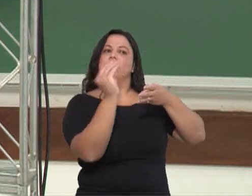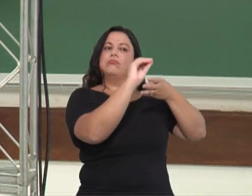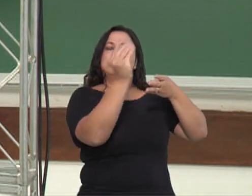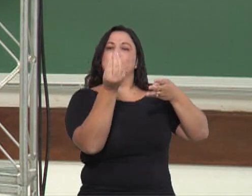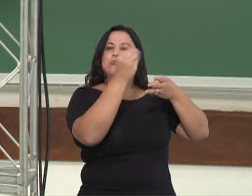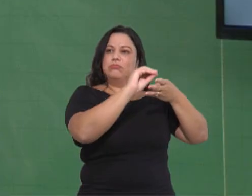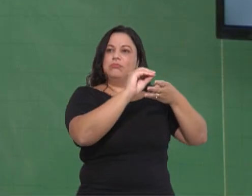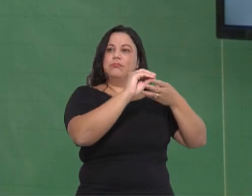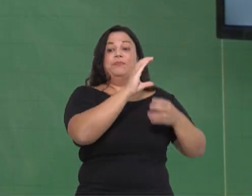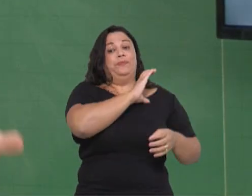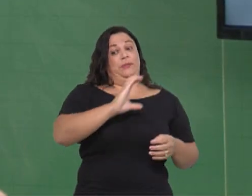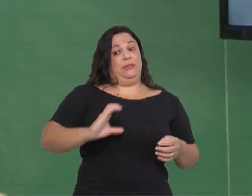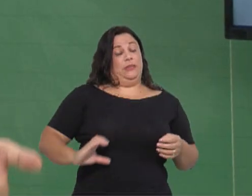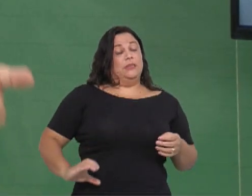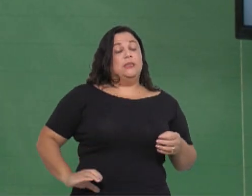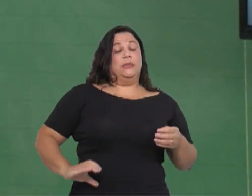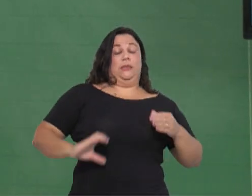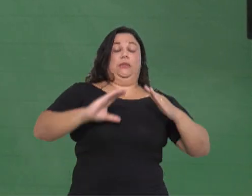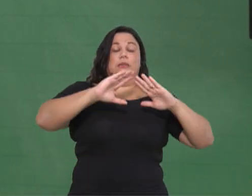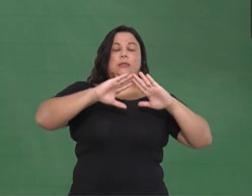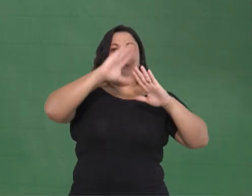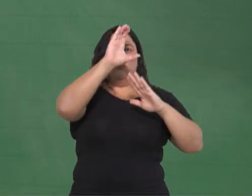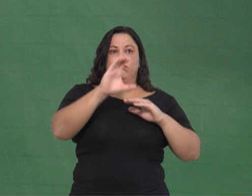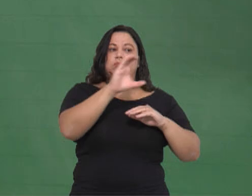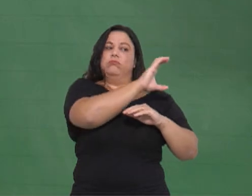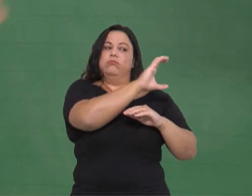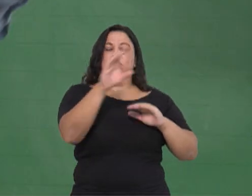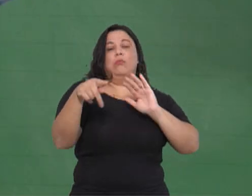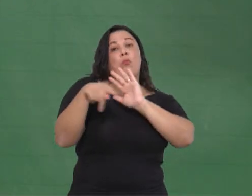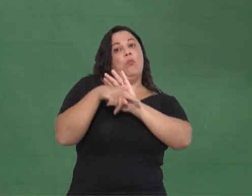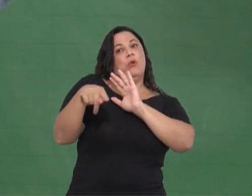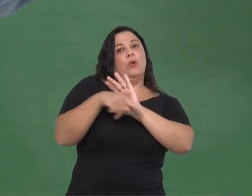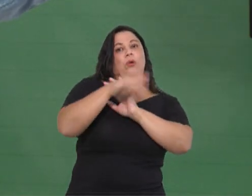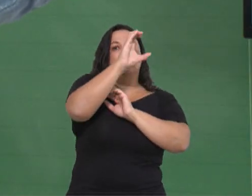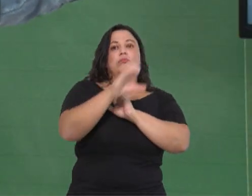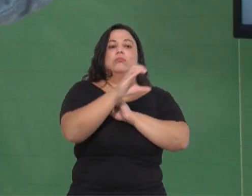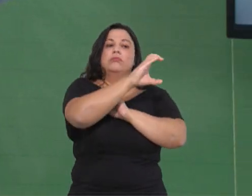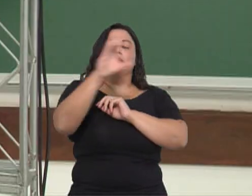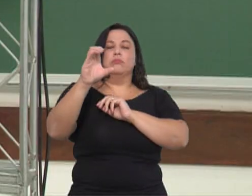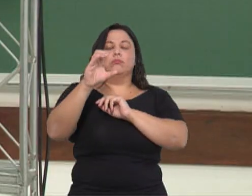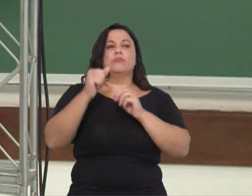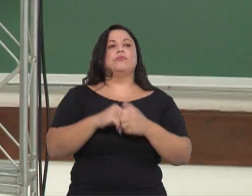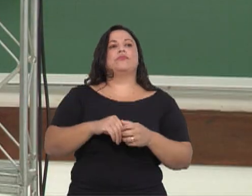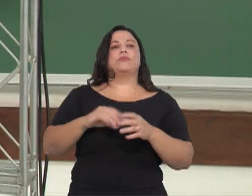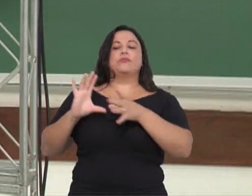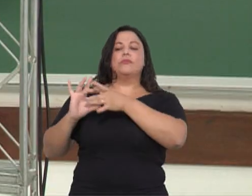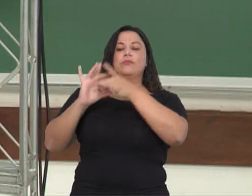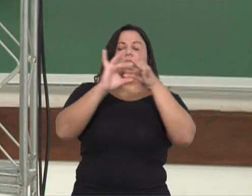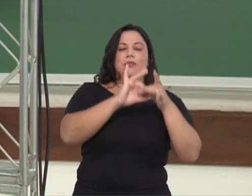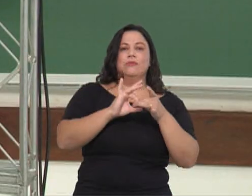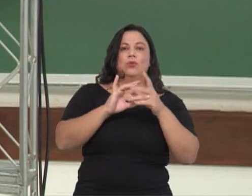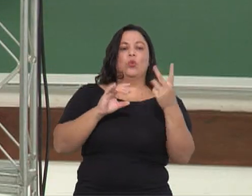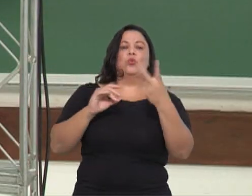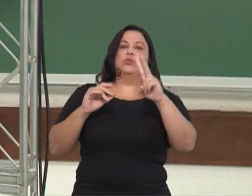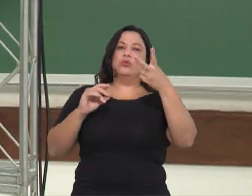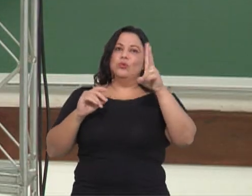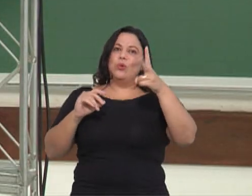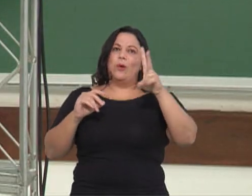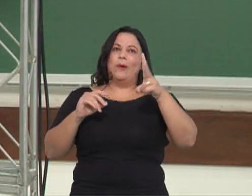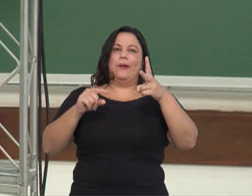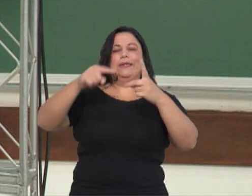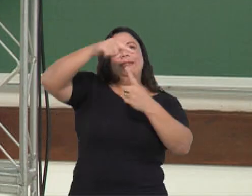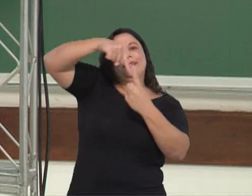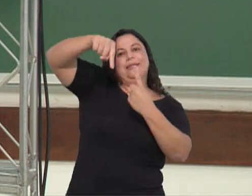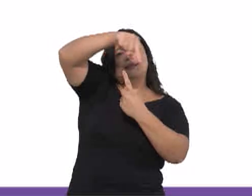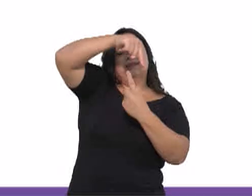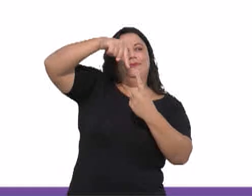aí novamente, com um sincretismo com os santos, Santo Antônio e São João. Aqui temos uma